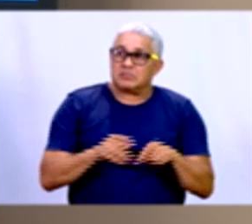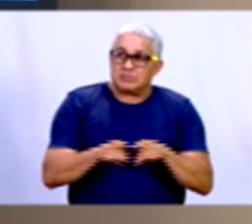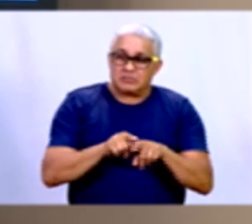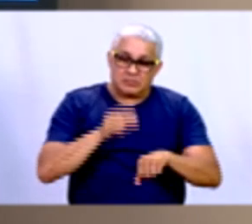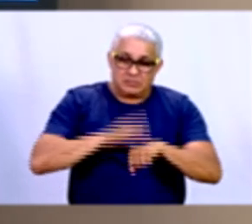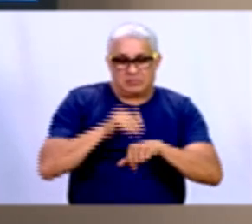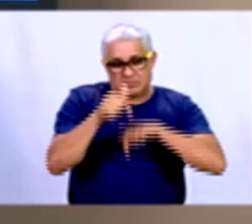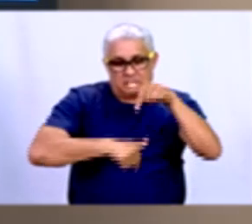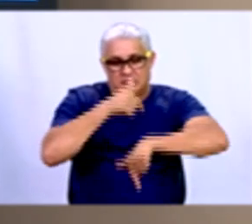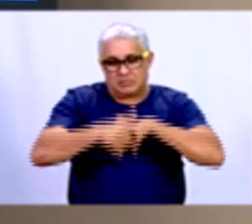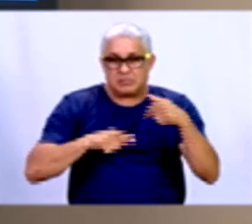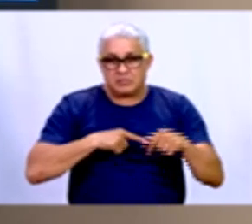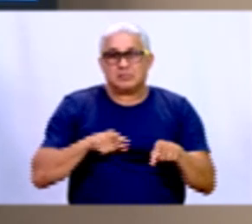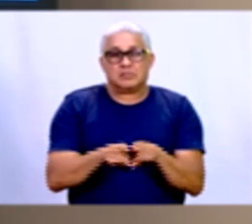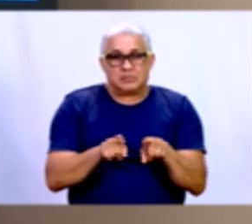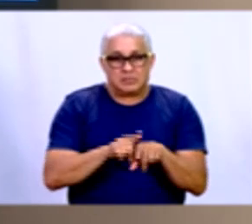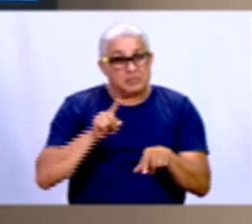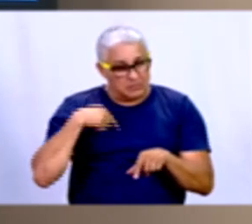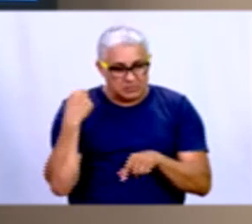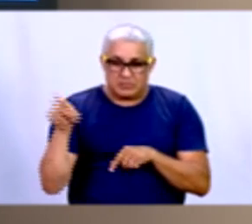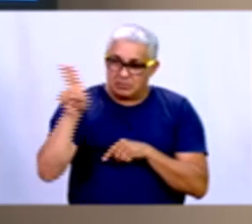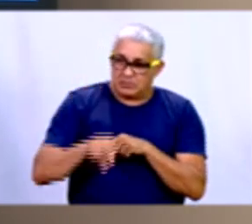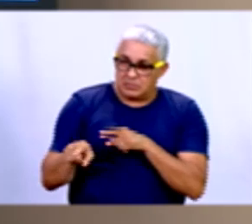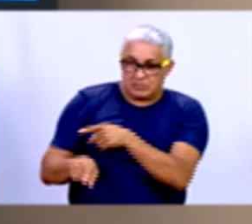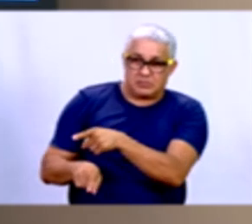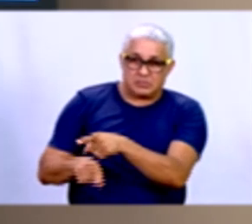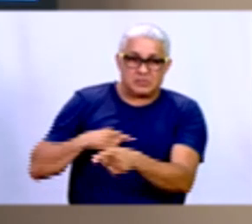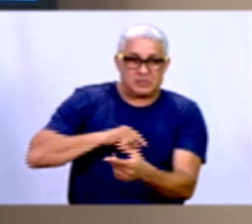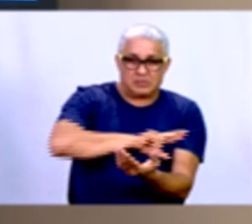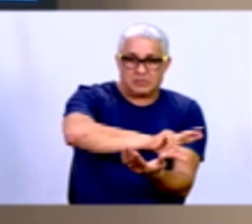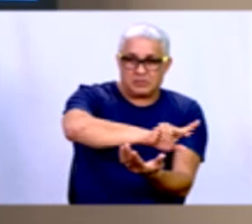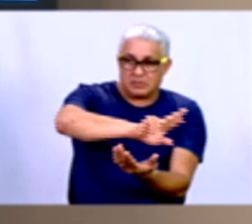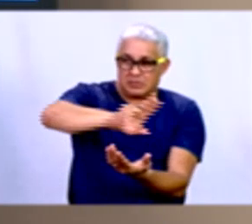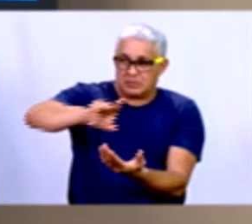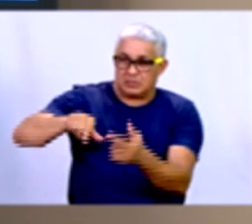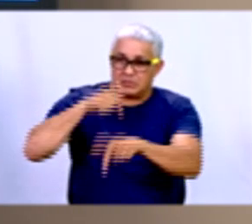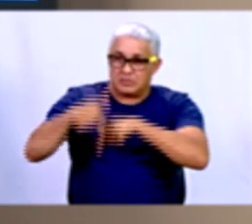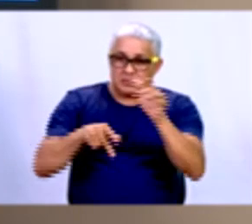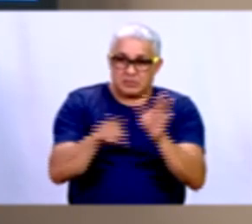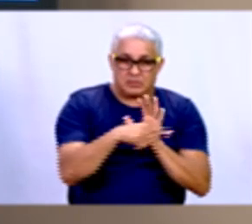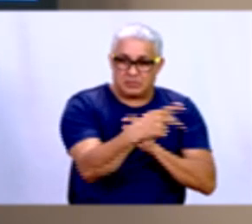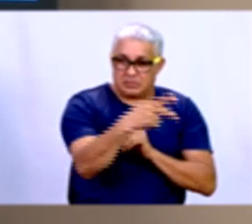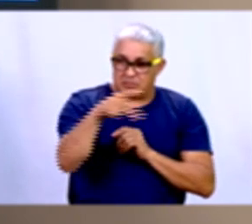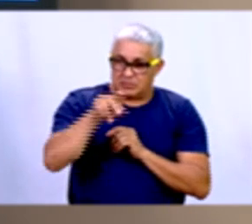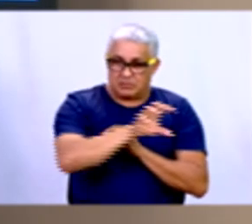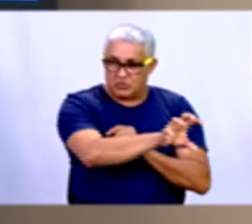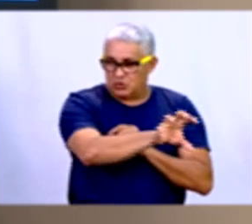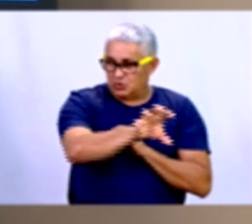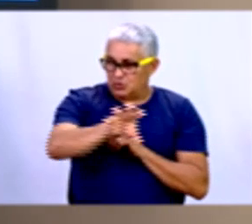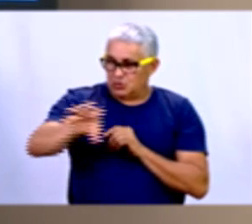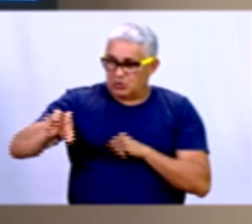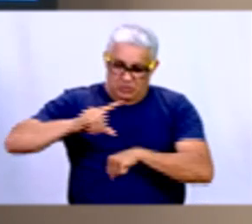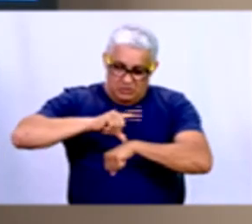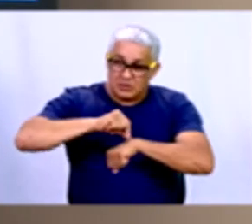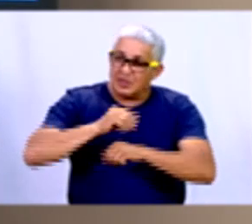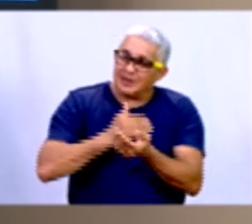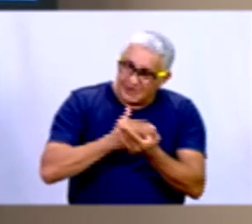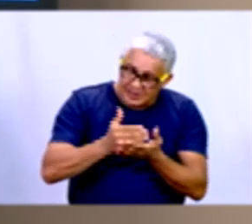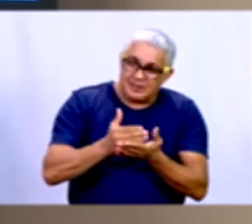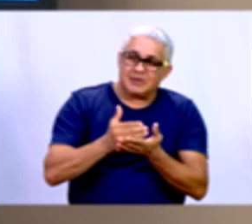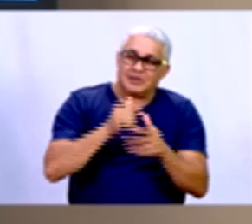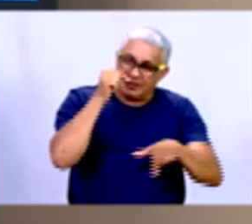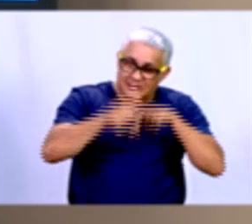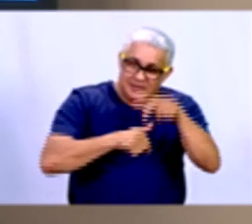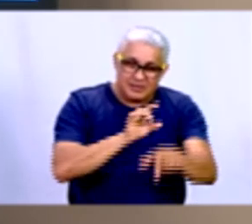trabalho que a gente tem e que os nossos usuários vão ter, quais são as práticas de trabalho deles, qual horário que eles começam a trabalhar,